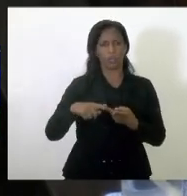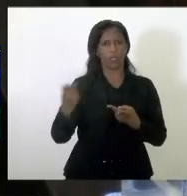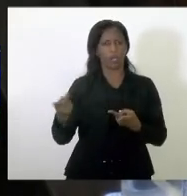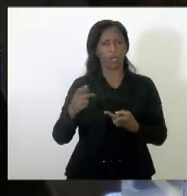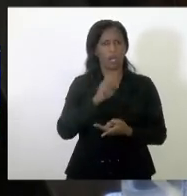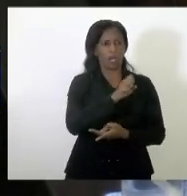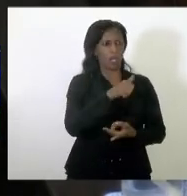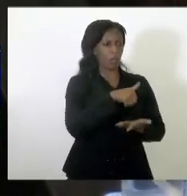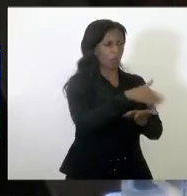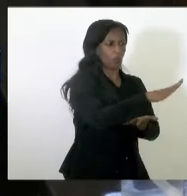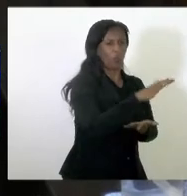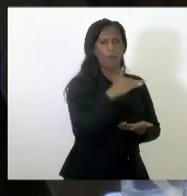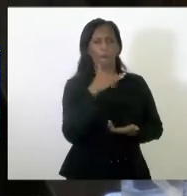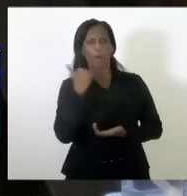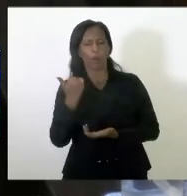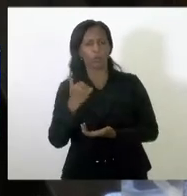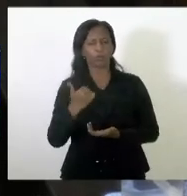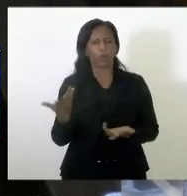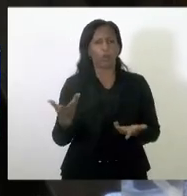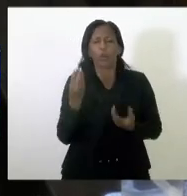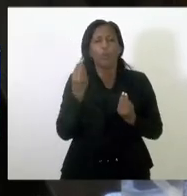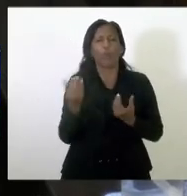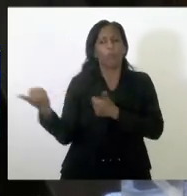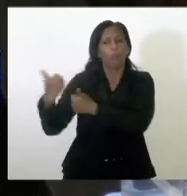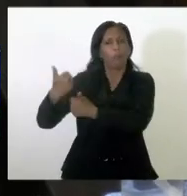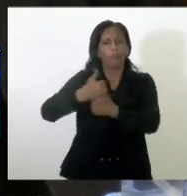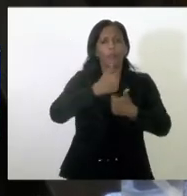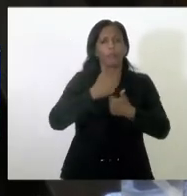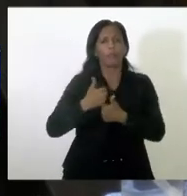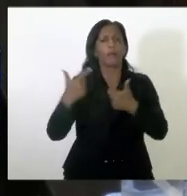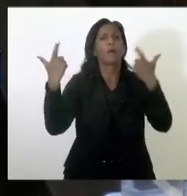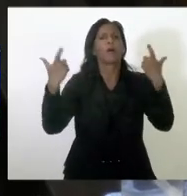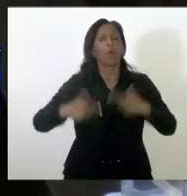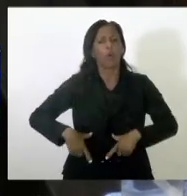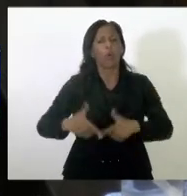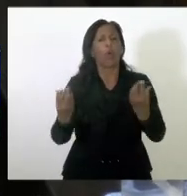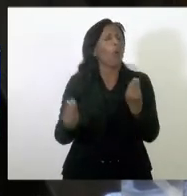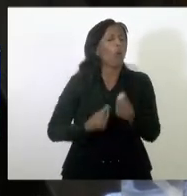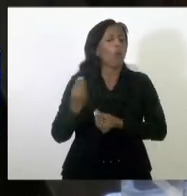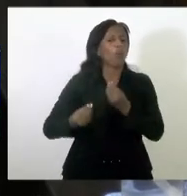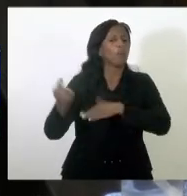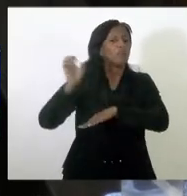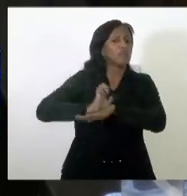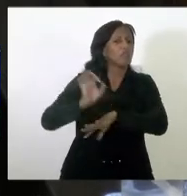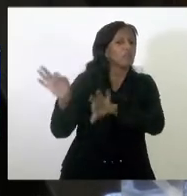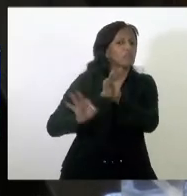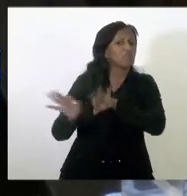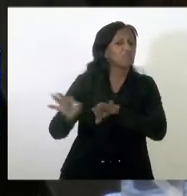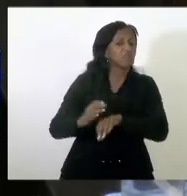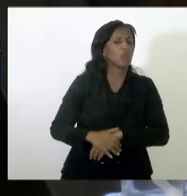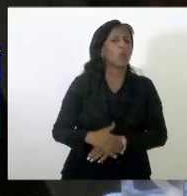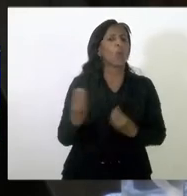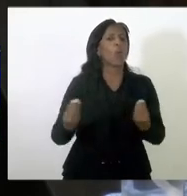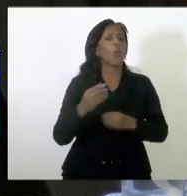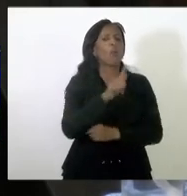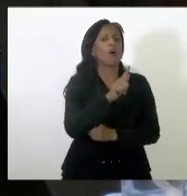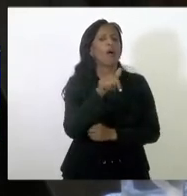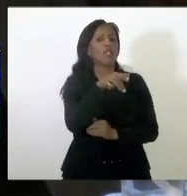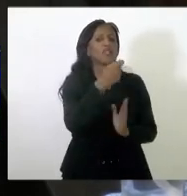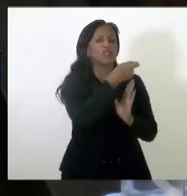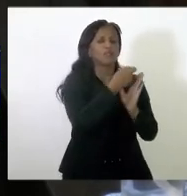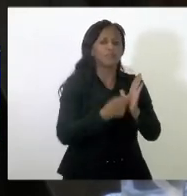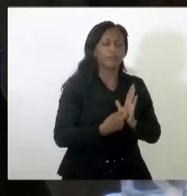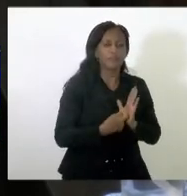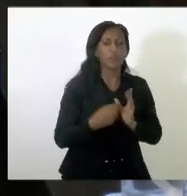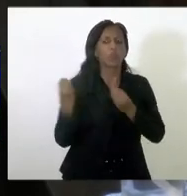exonerações, falecimentos, enfim? Como é que vai ser isso? Como é que o Estado vai funcionar? Como é que vai formular a sua agenda pública? Como é que vai formular